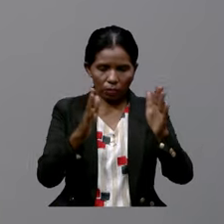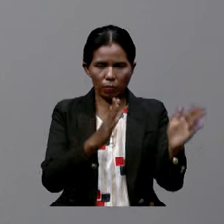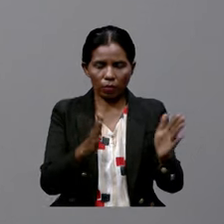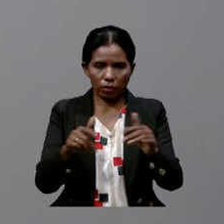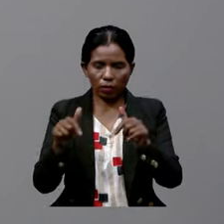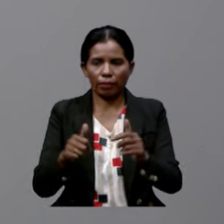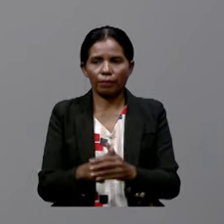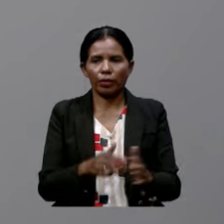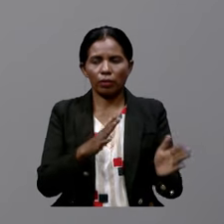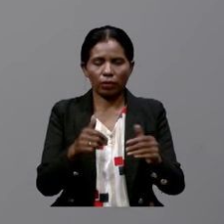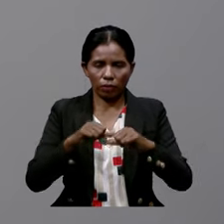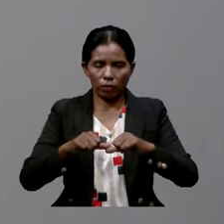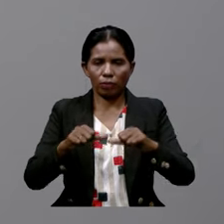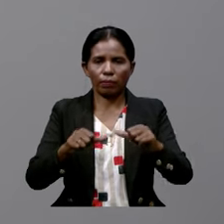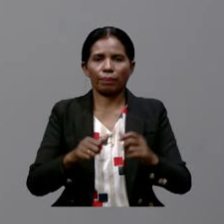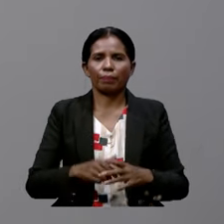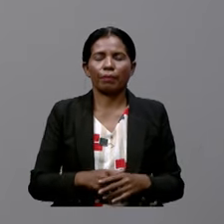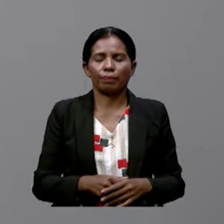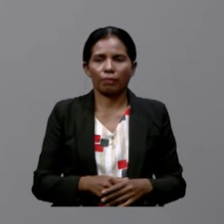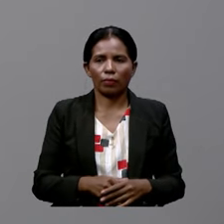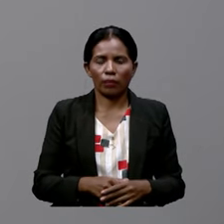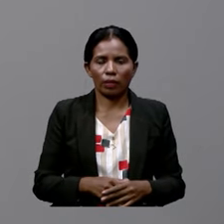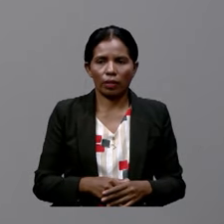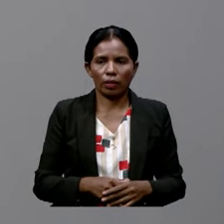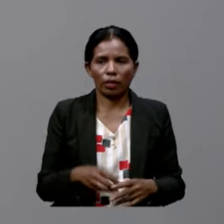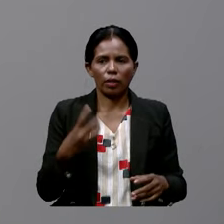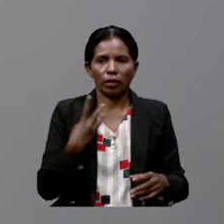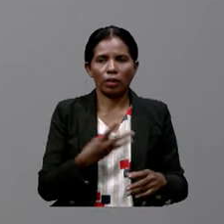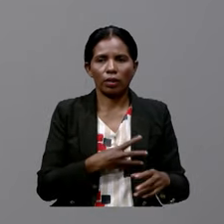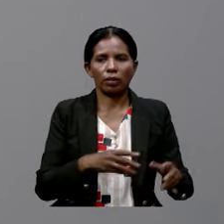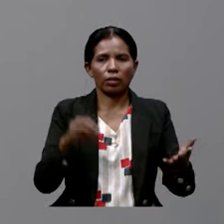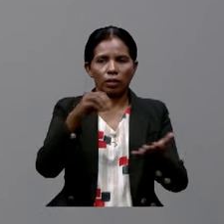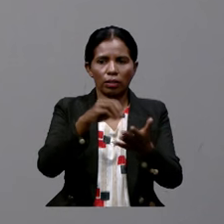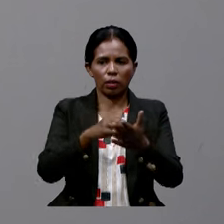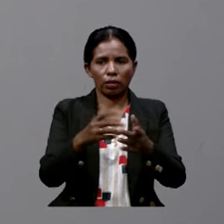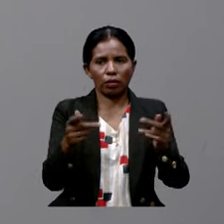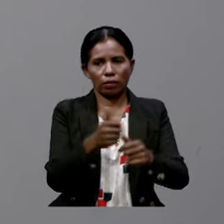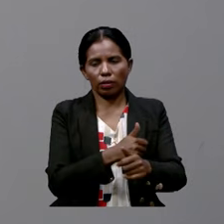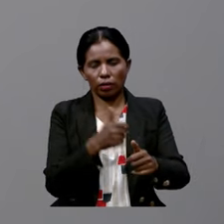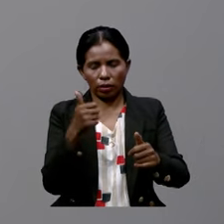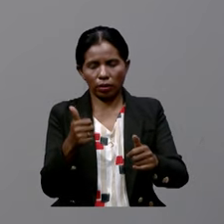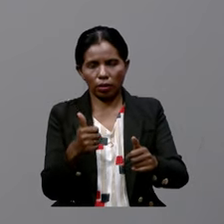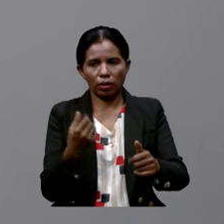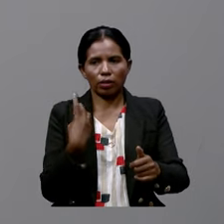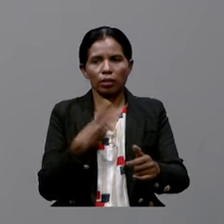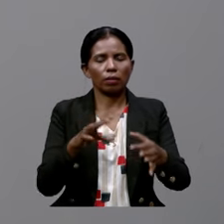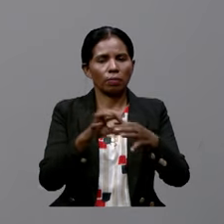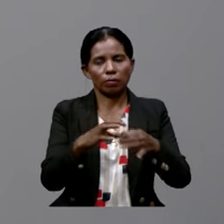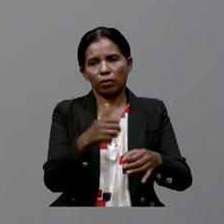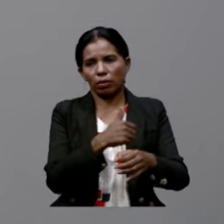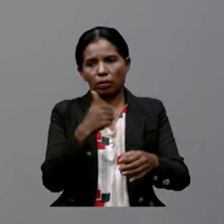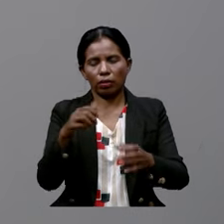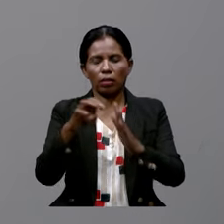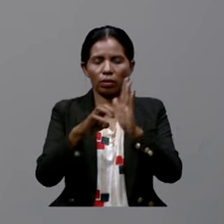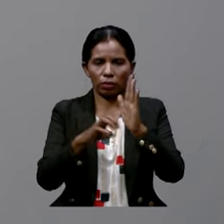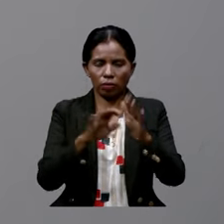minha meu processo na lau ela e mecanismo nem está aplicamos baia patinselo baia vamos é membro selo a estrutura